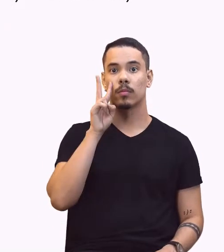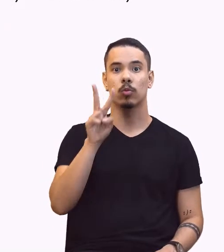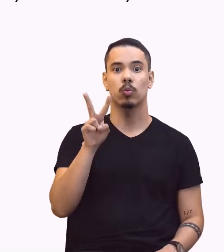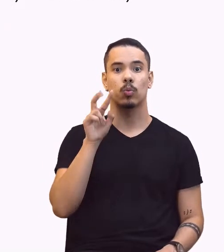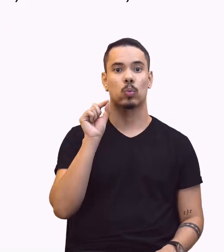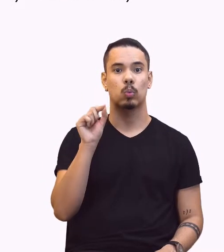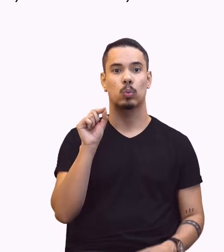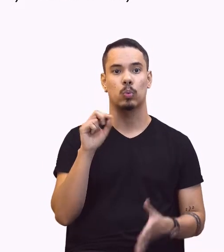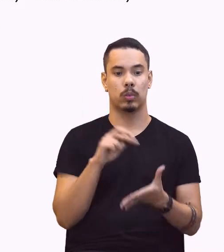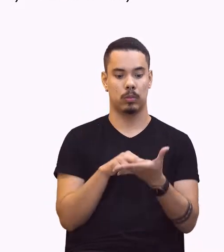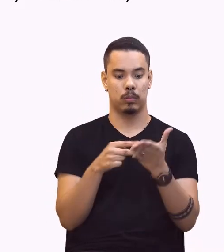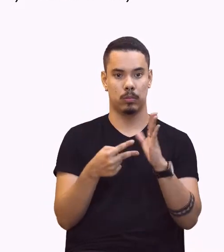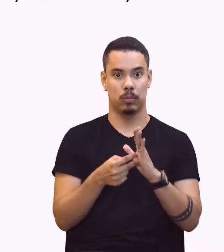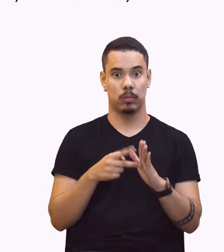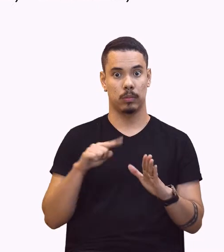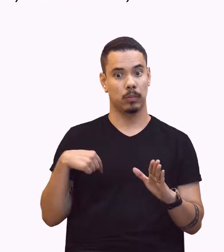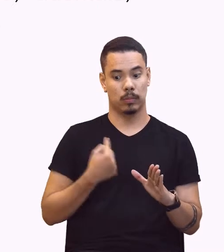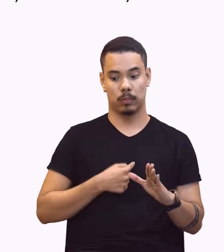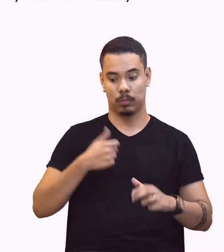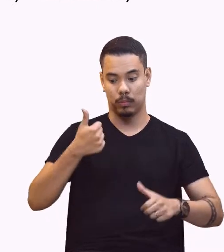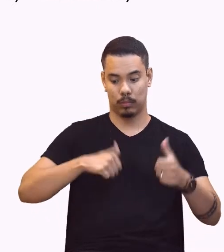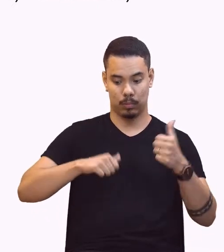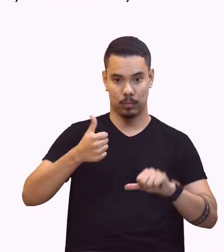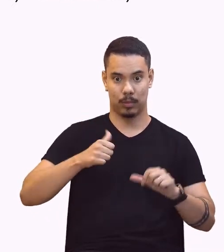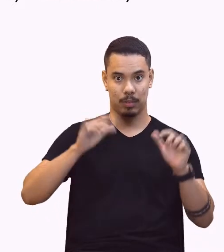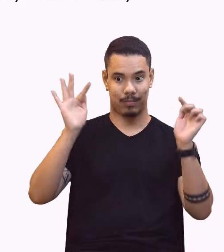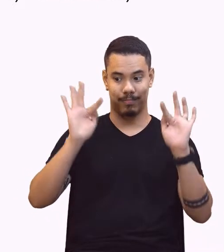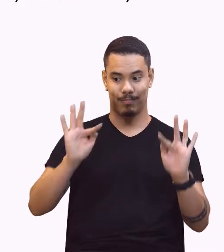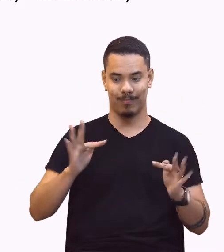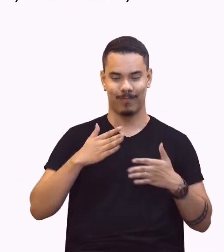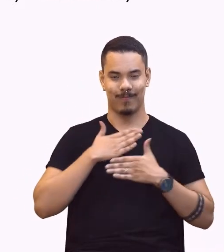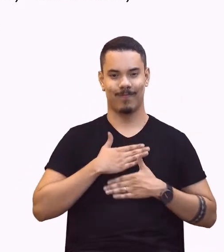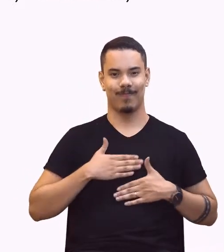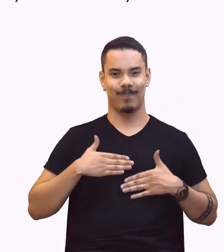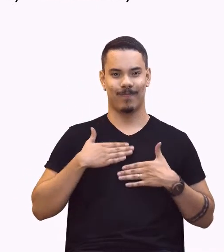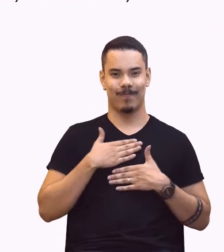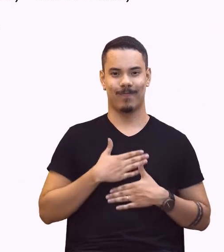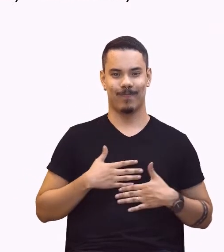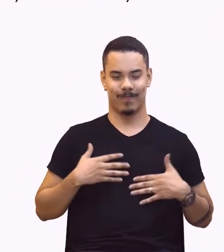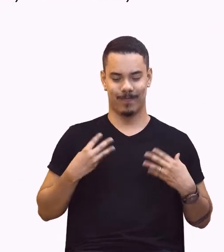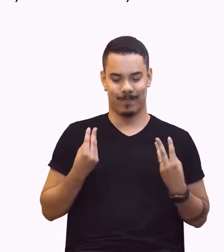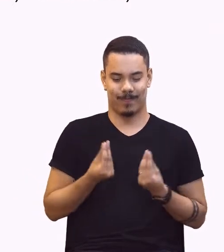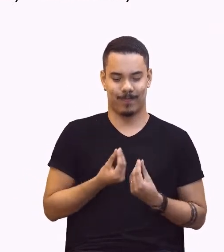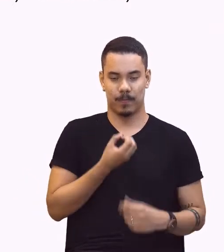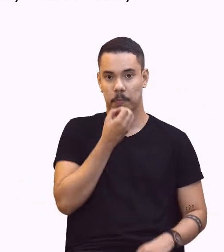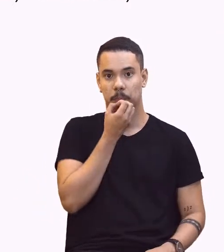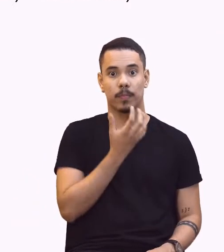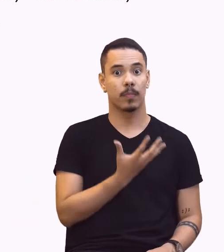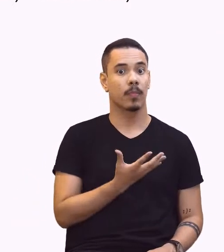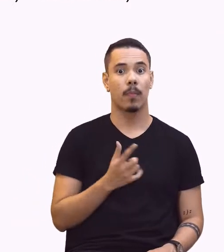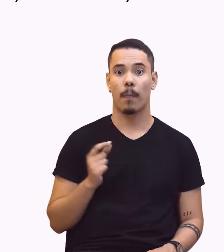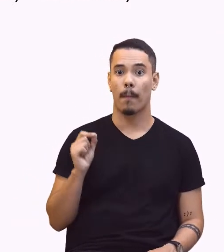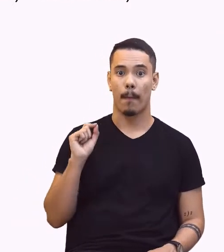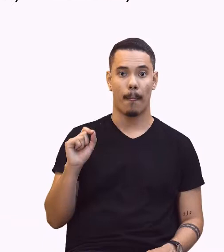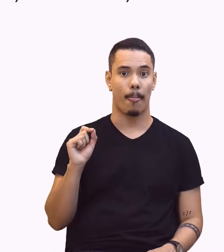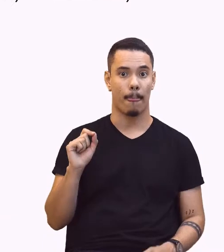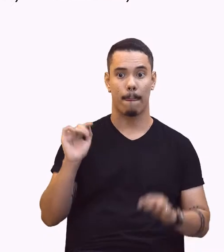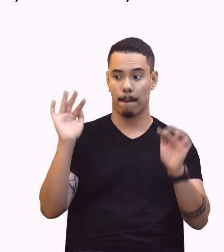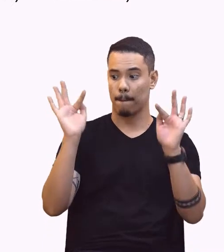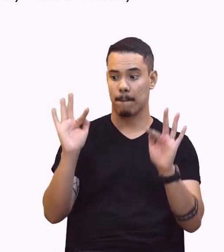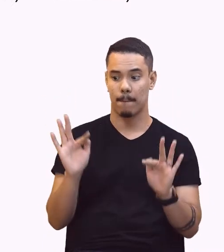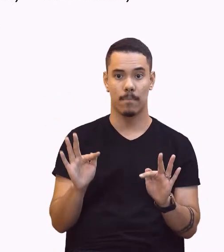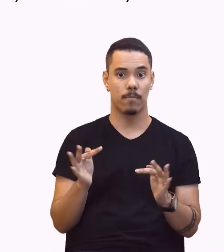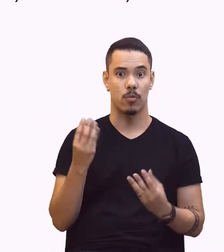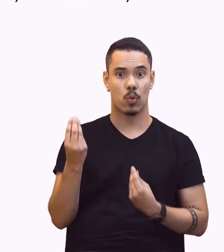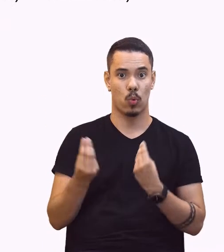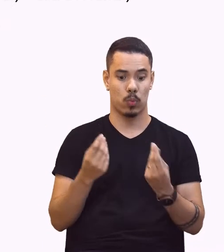Vamos analisar a felicidade e prazer. Mas felicidade em quê, pessoal? De que forma podemos ser